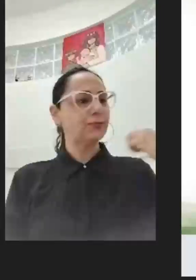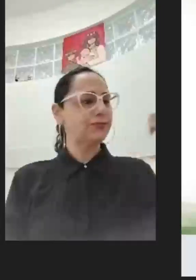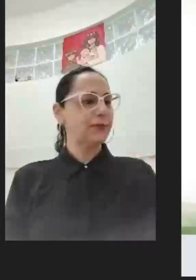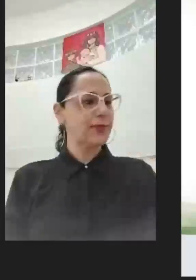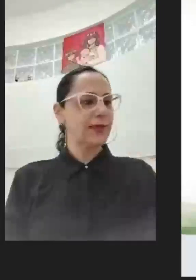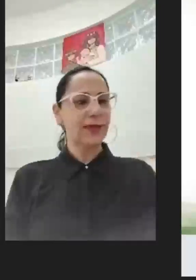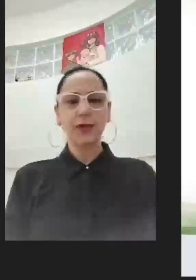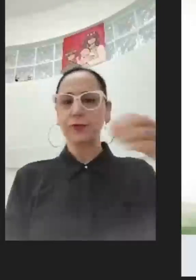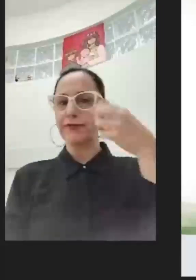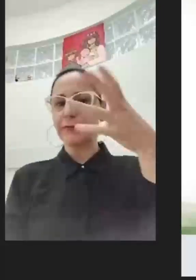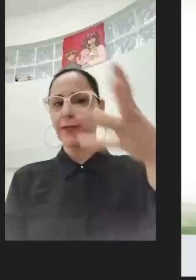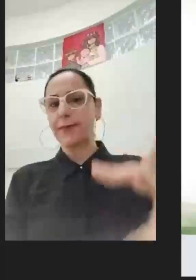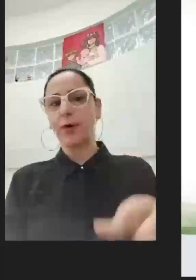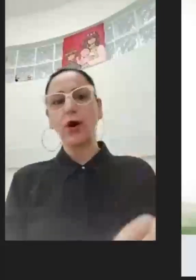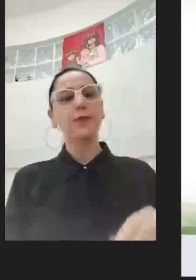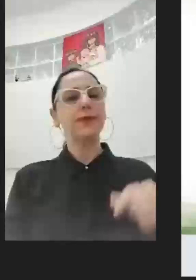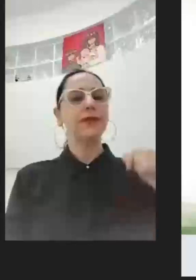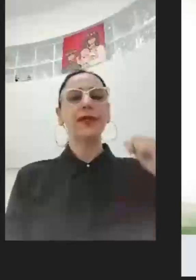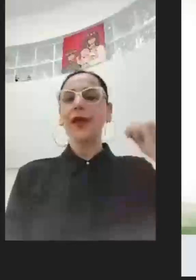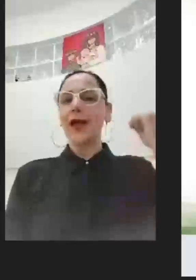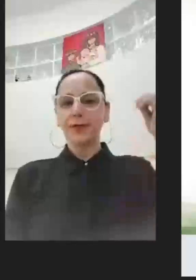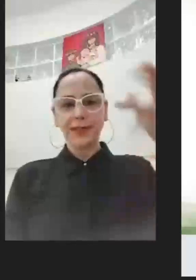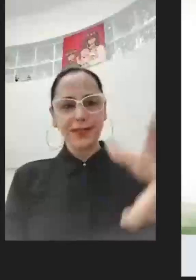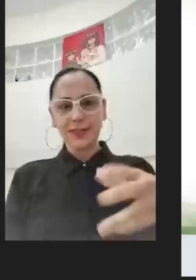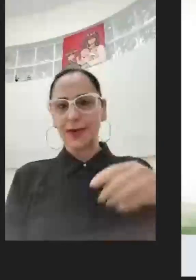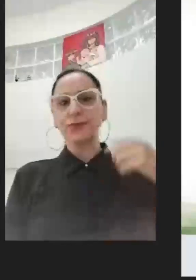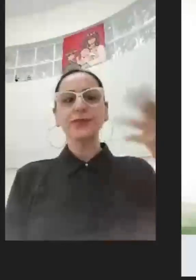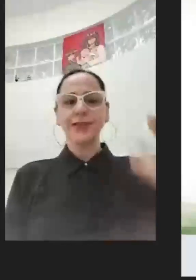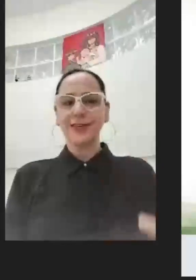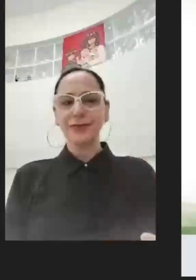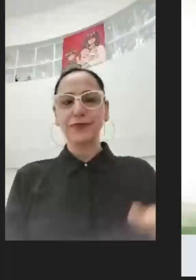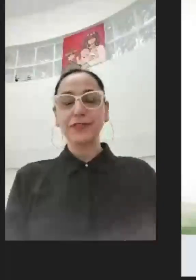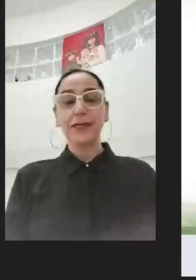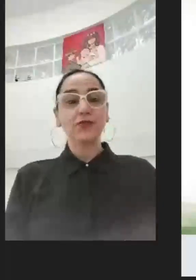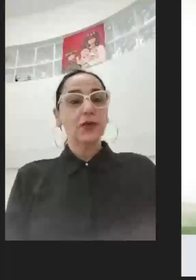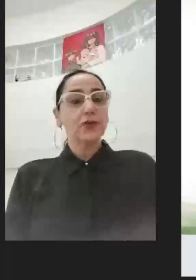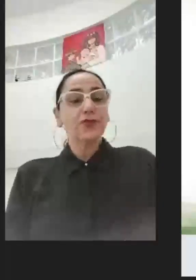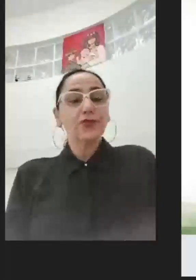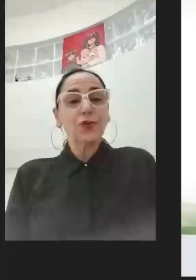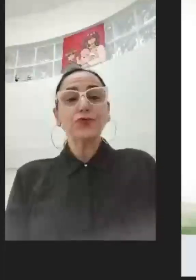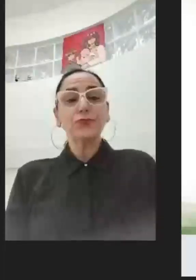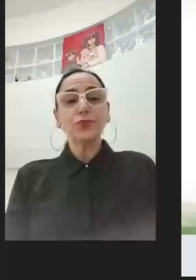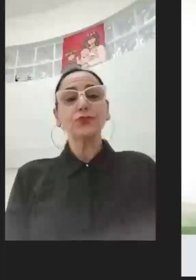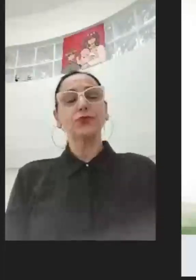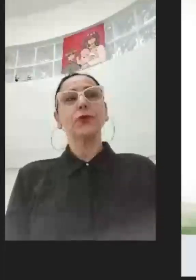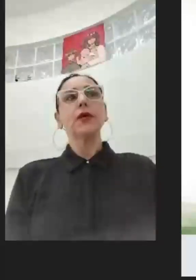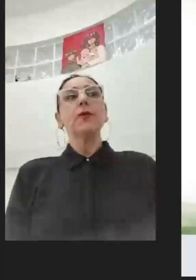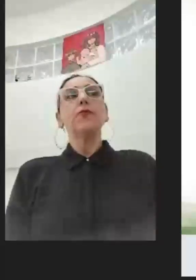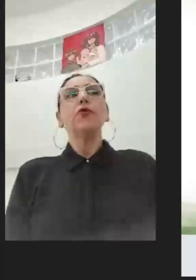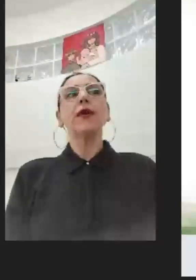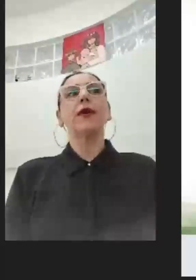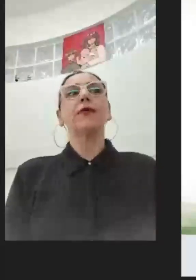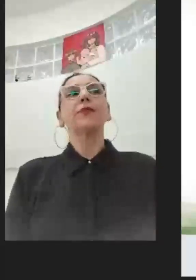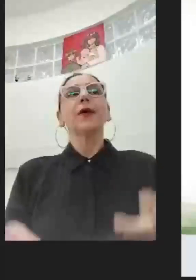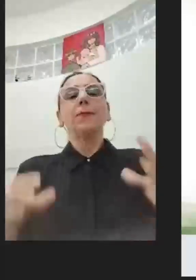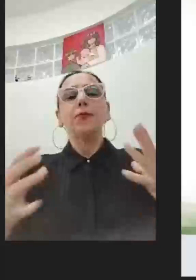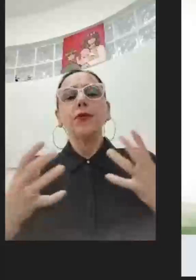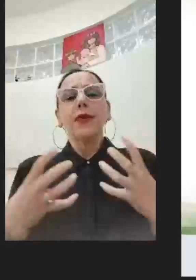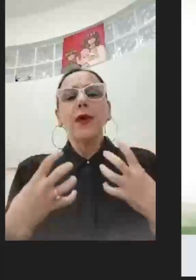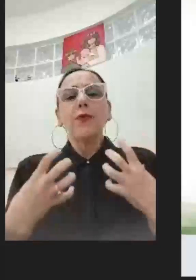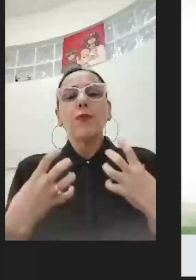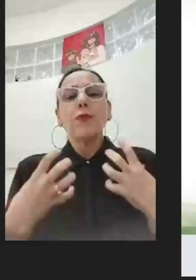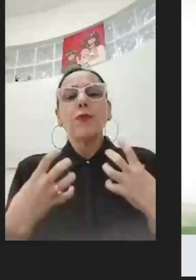o político, o empresário, uma família rica, uma família pobre, a unidade de saúde aqui com vocês, todo mundo.